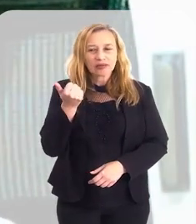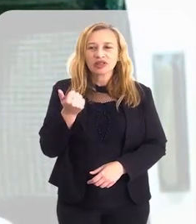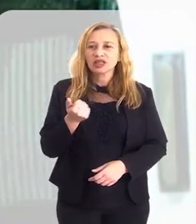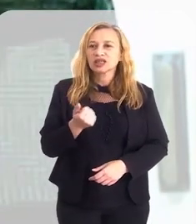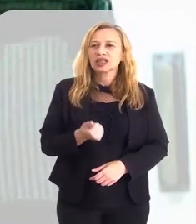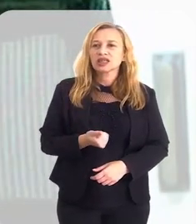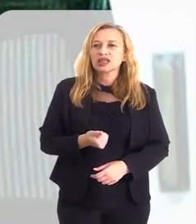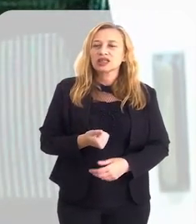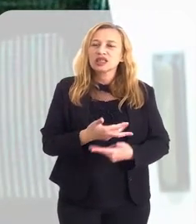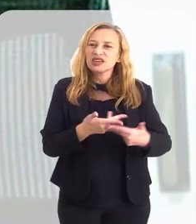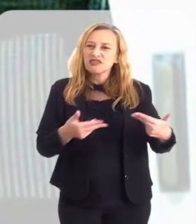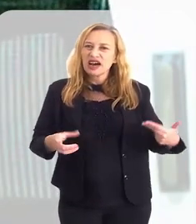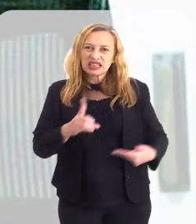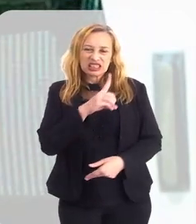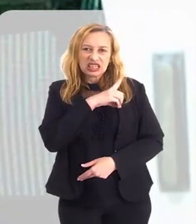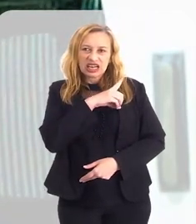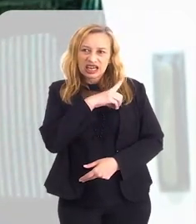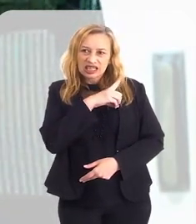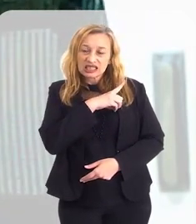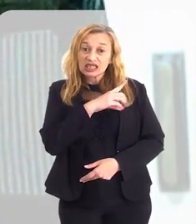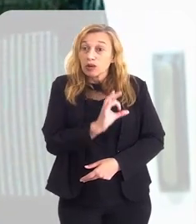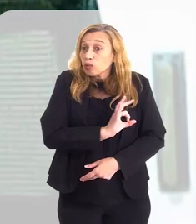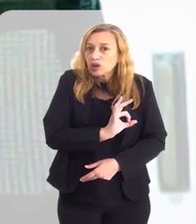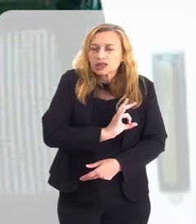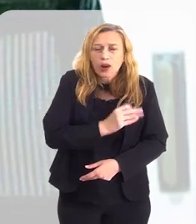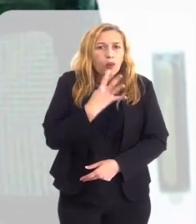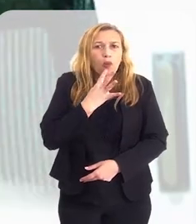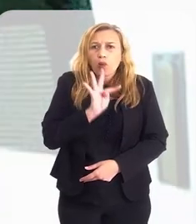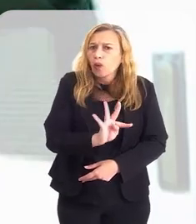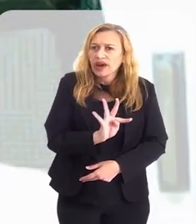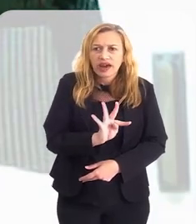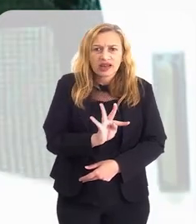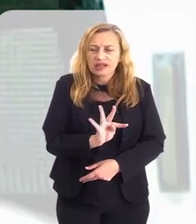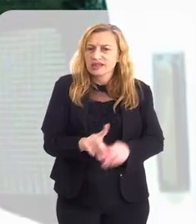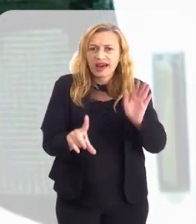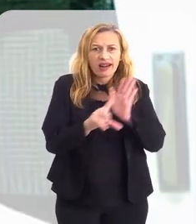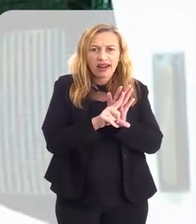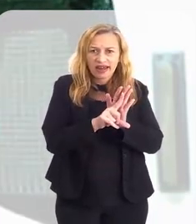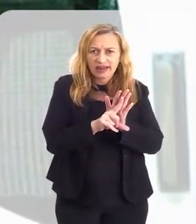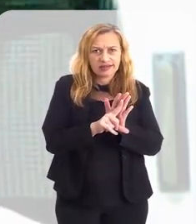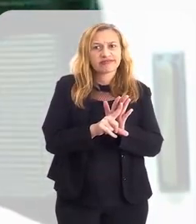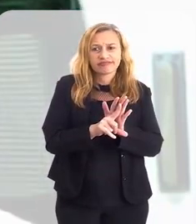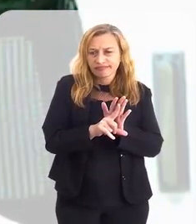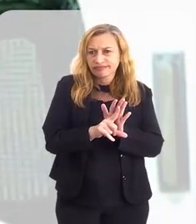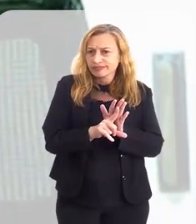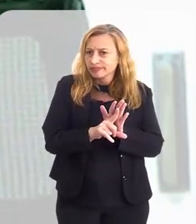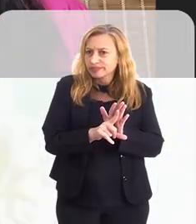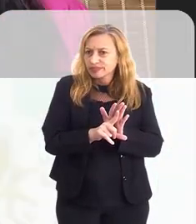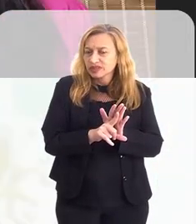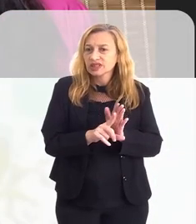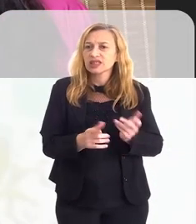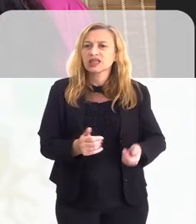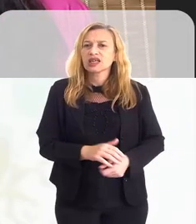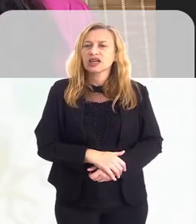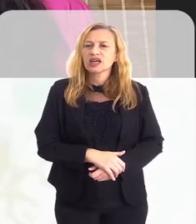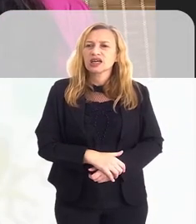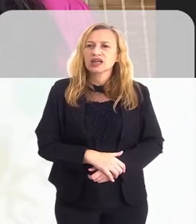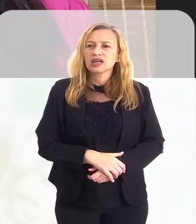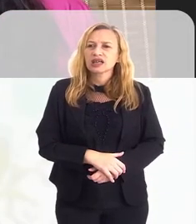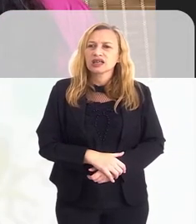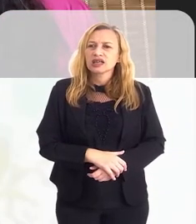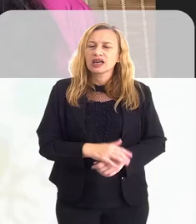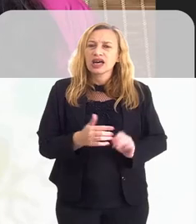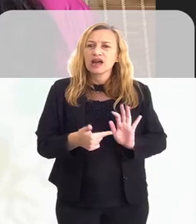gente sabe que muitas delegacias policiais desconhecem a existência da legislação, né? Porque ela traz